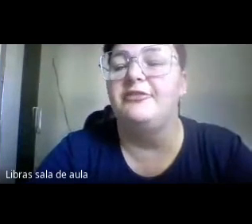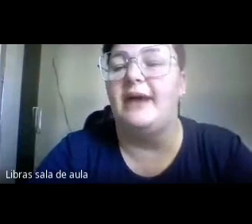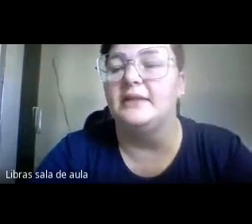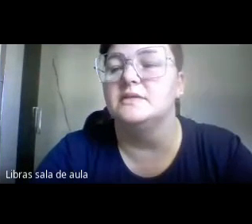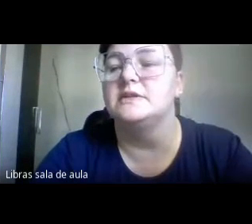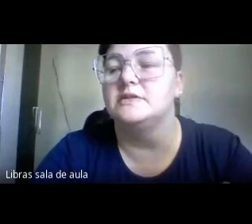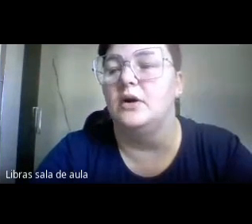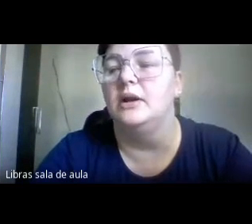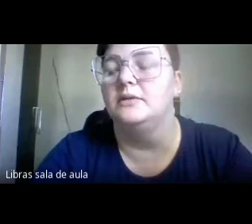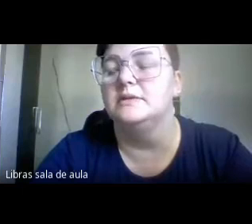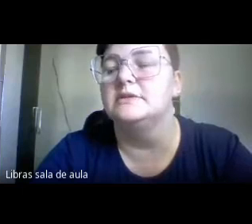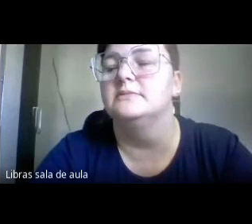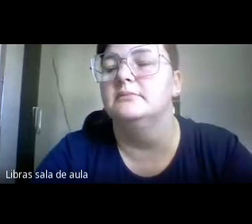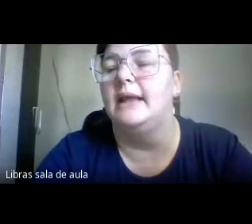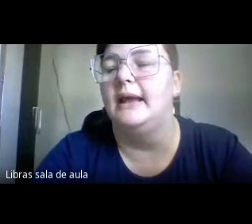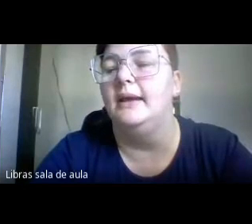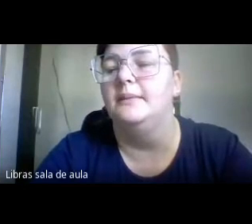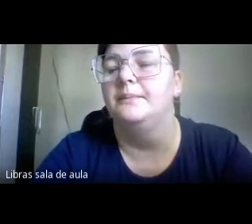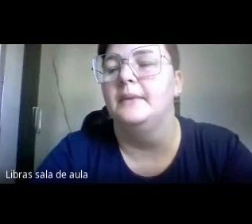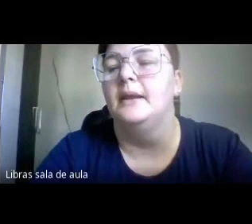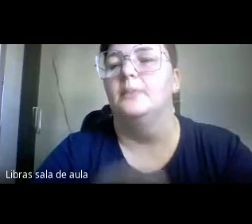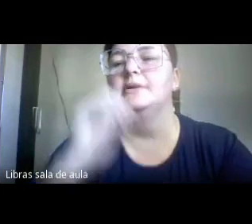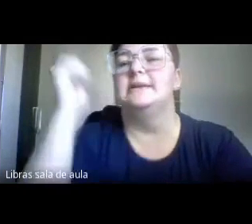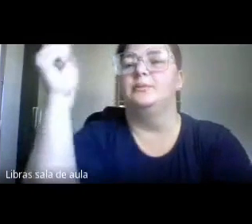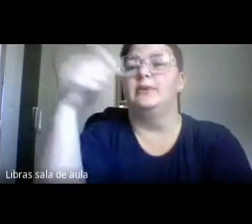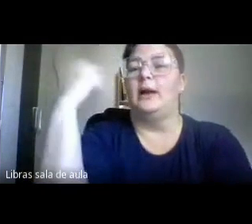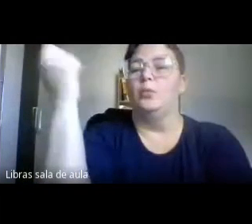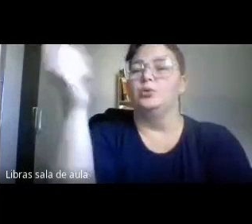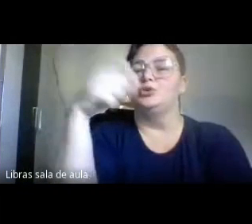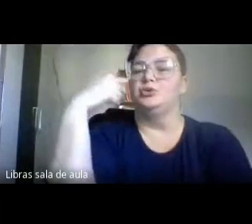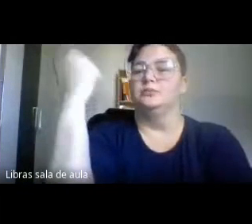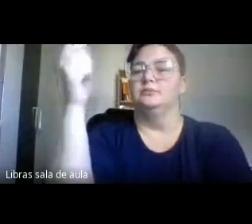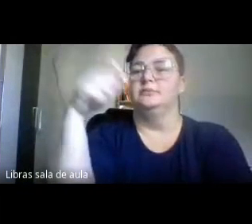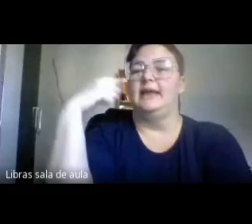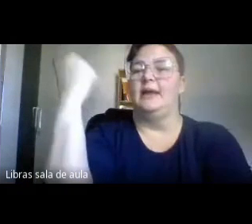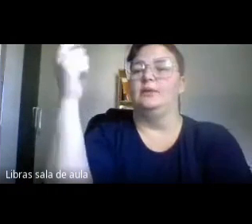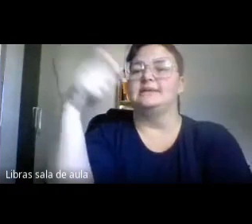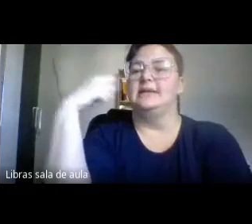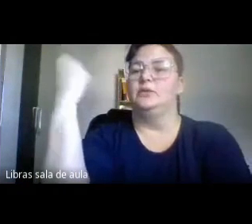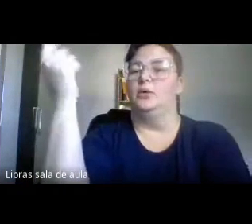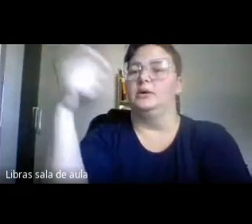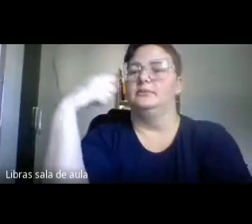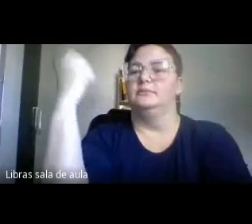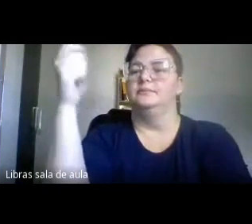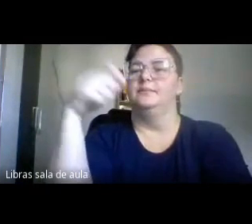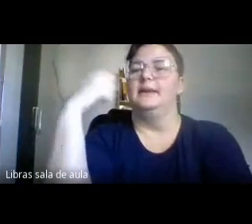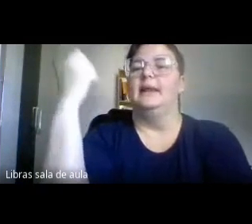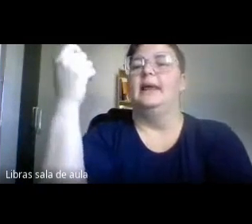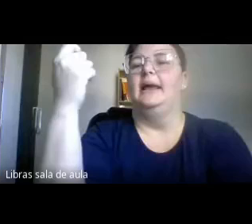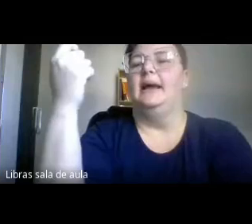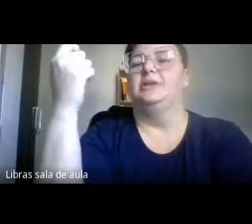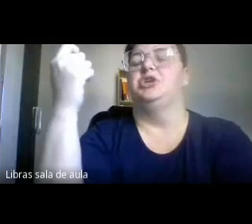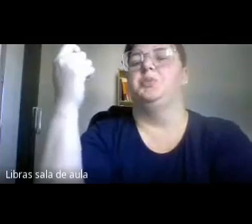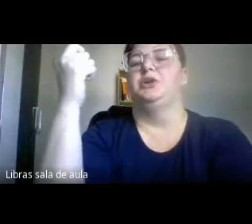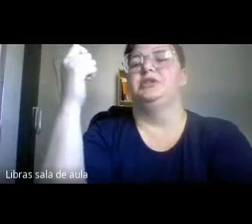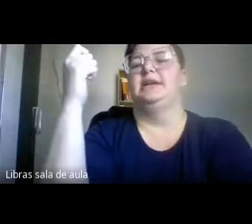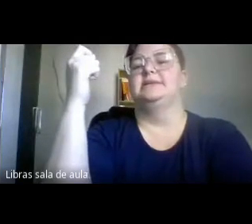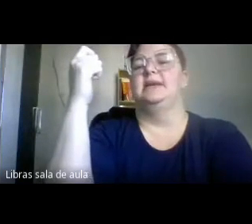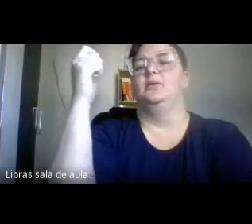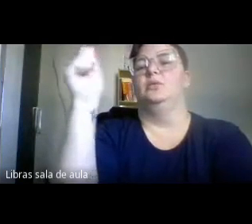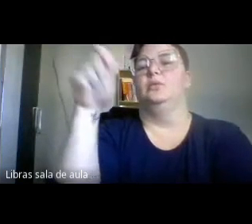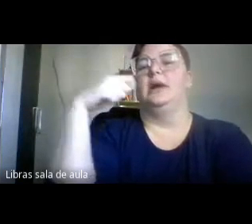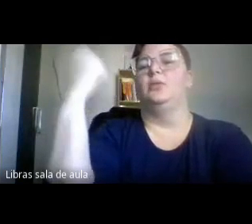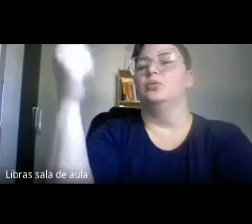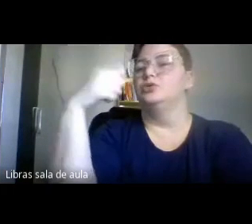trazer fatos históricos, né? Por exemplo, o gaúcho, né? O laçador. A gente pode